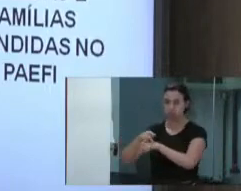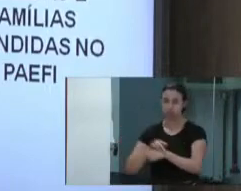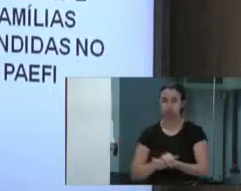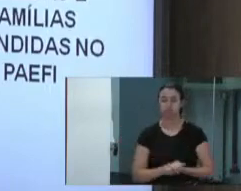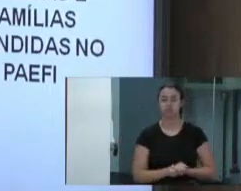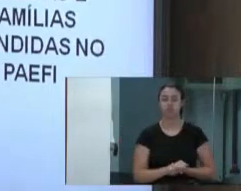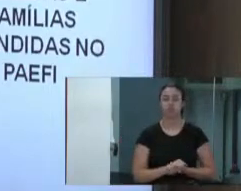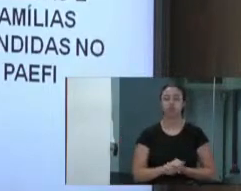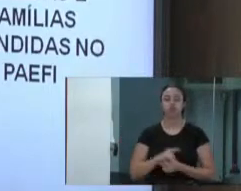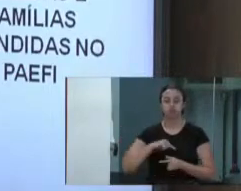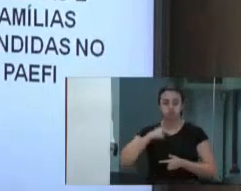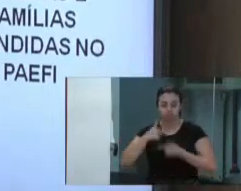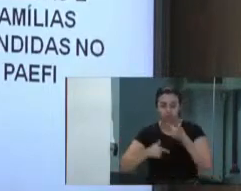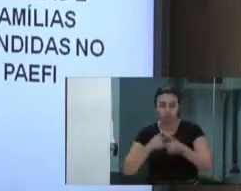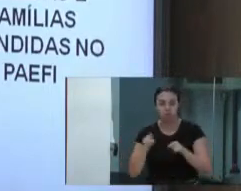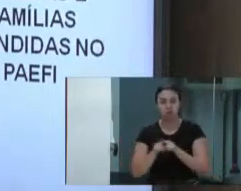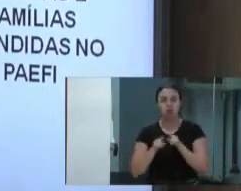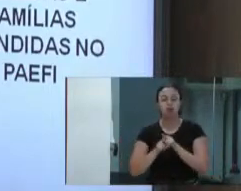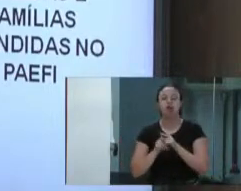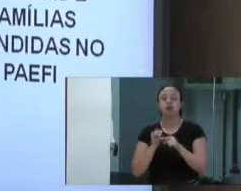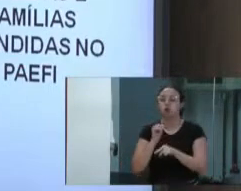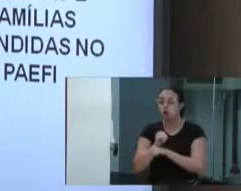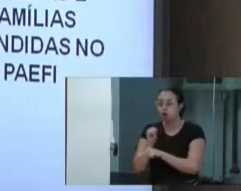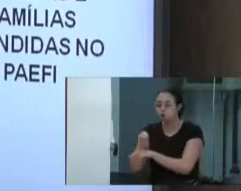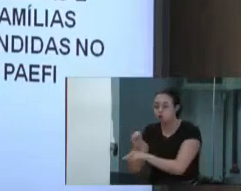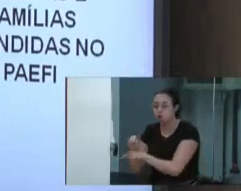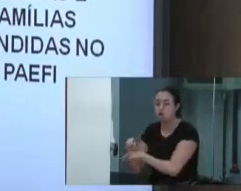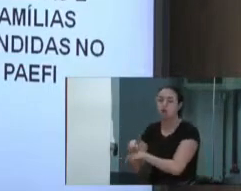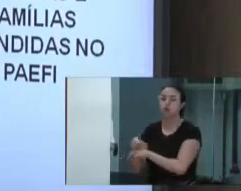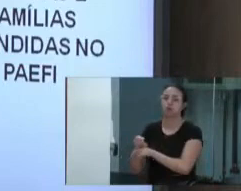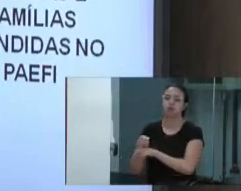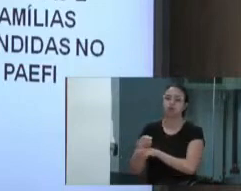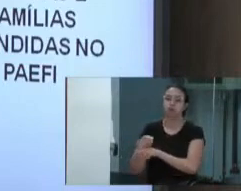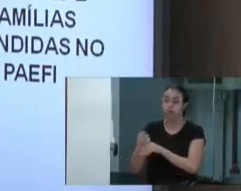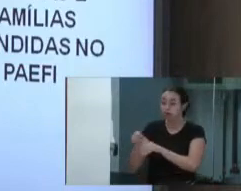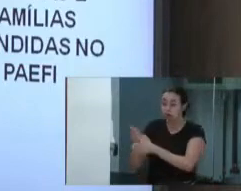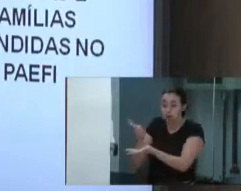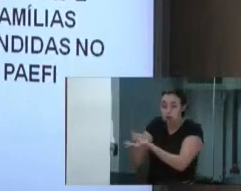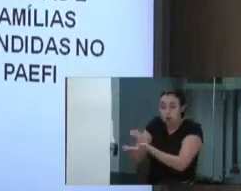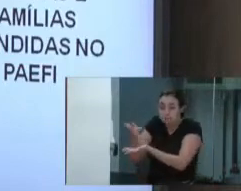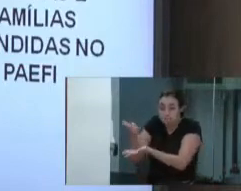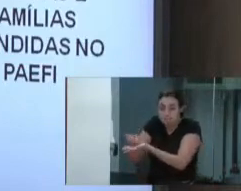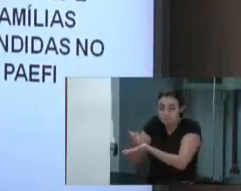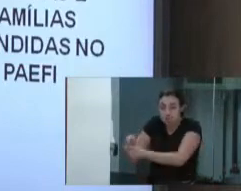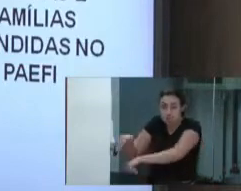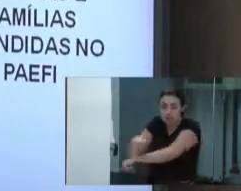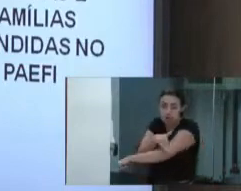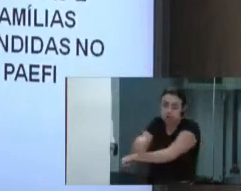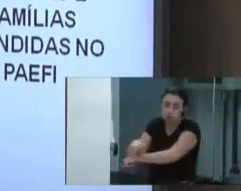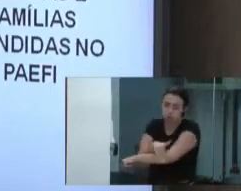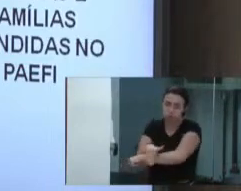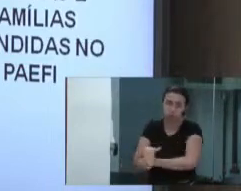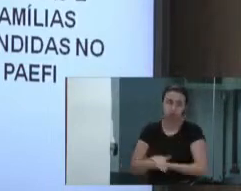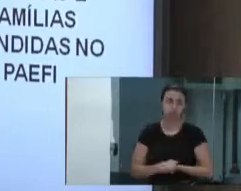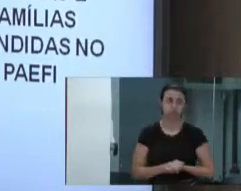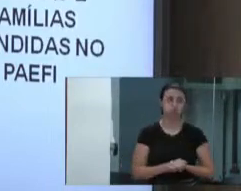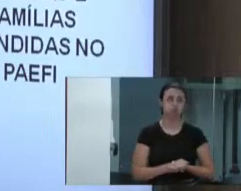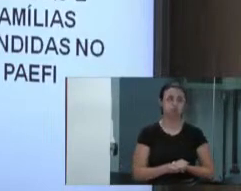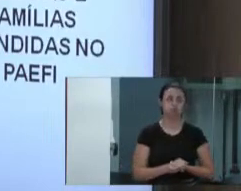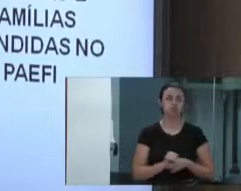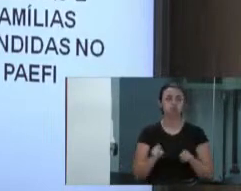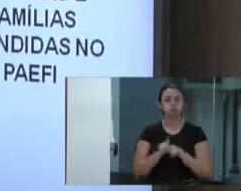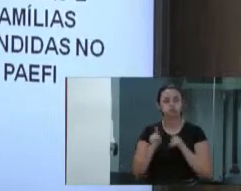1.780 serviços de abordagem de rua, pessoas que foram atendidas nas ruas de Divinópolis, né, a população de rua.